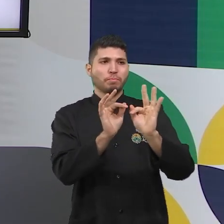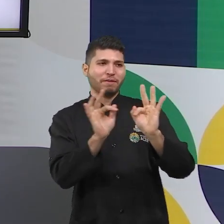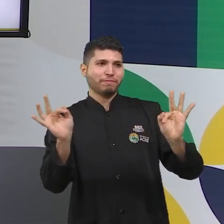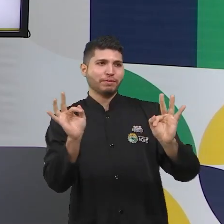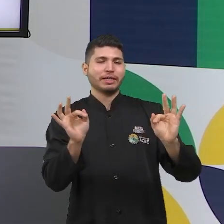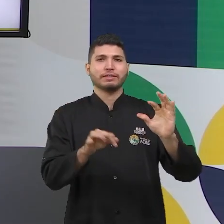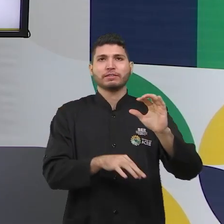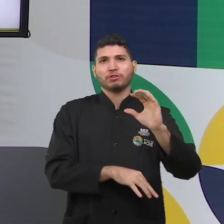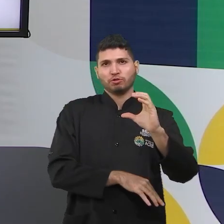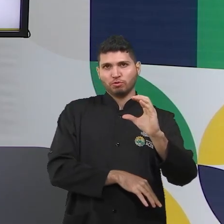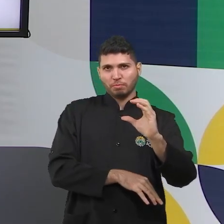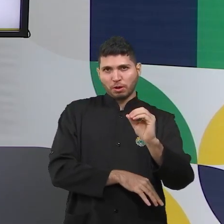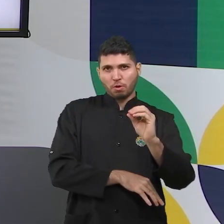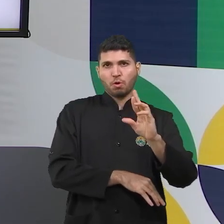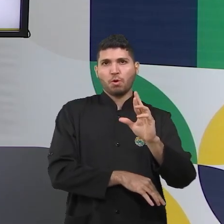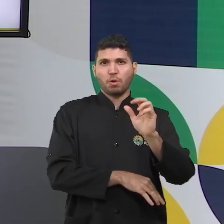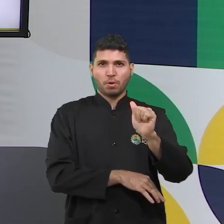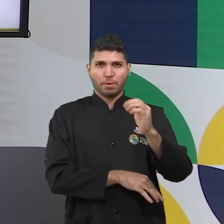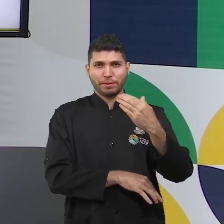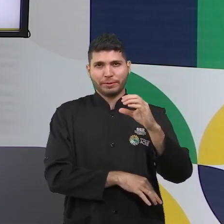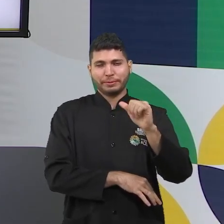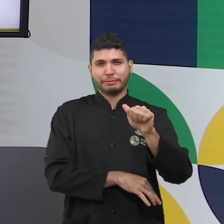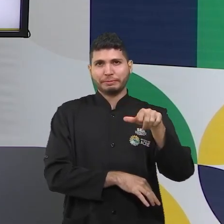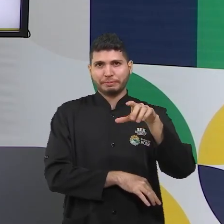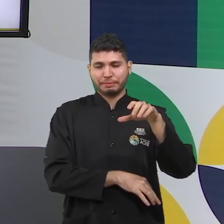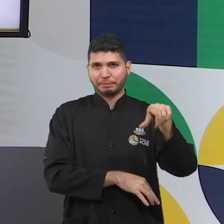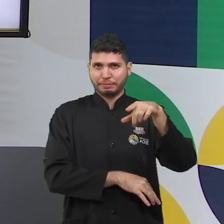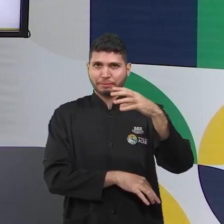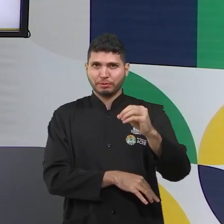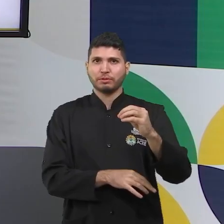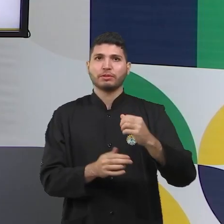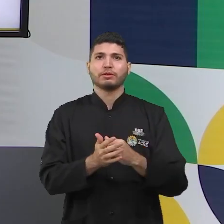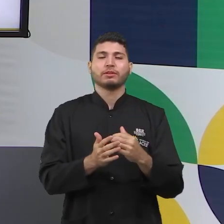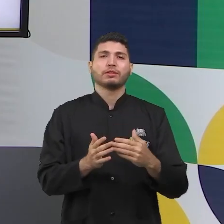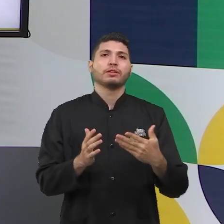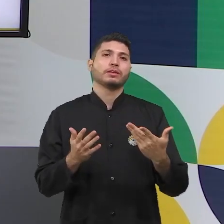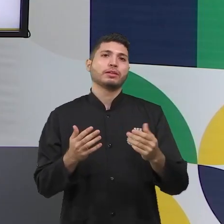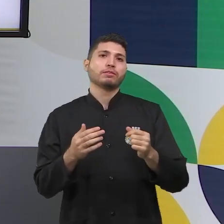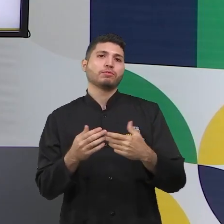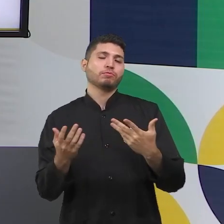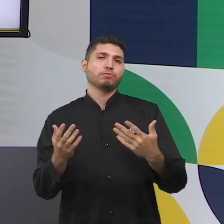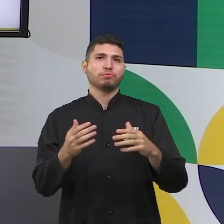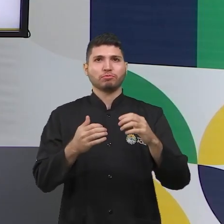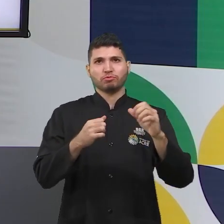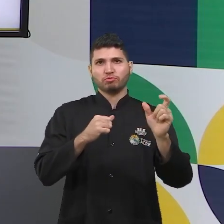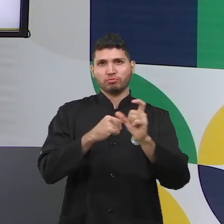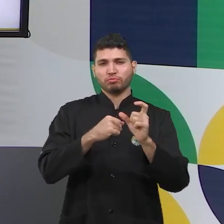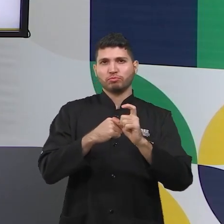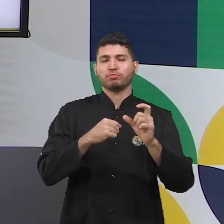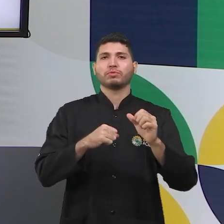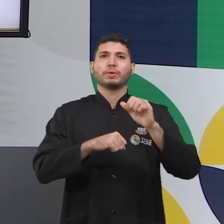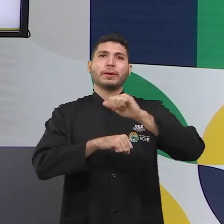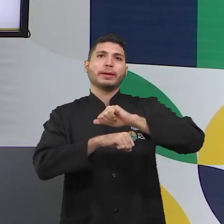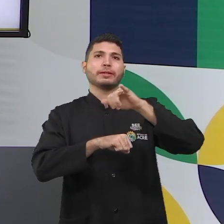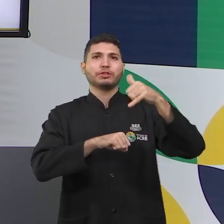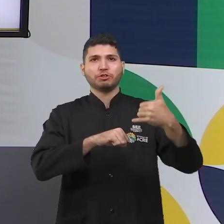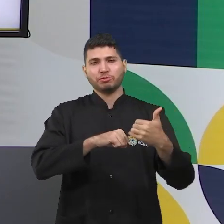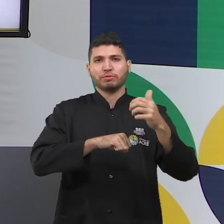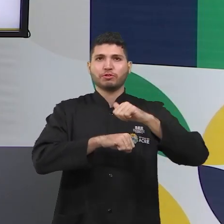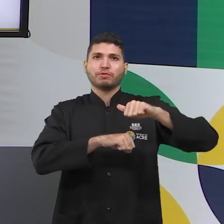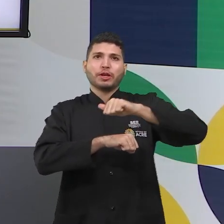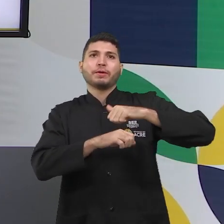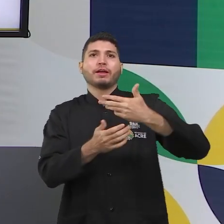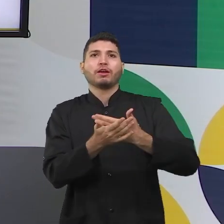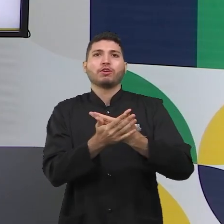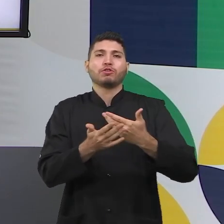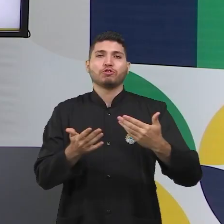vamos tratar de substantivo, que são substantivos, el adjetivo, que é o adjetivo, e los advérbios,